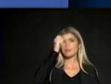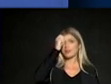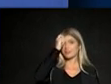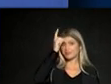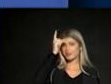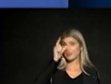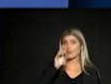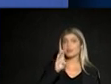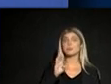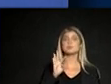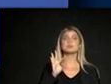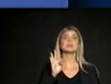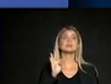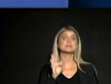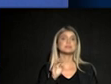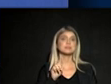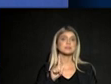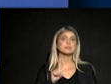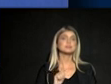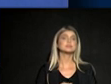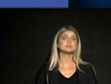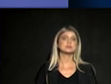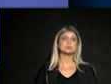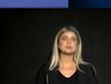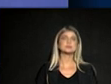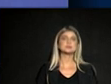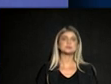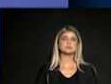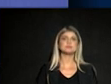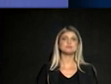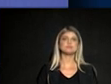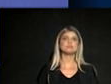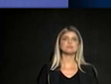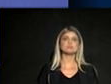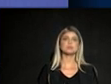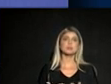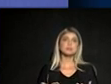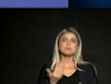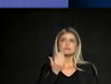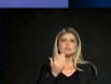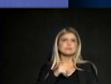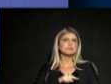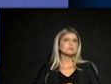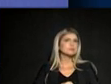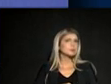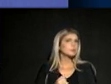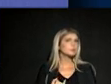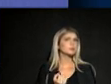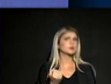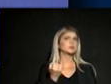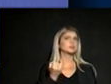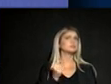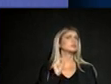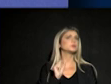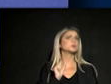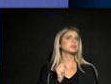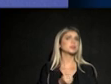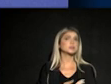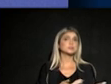BTG, diante de momento tão relevante, é trazer o